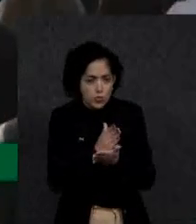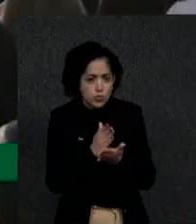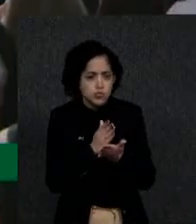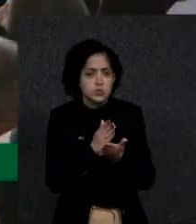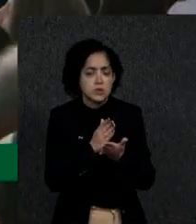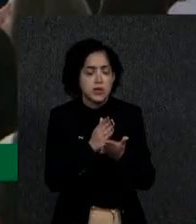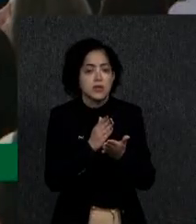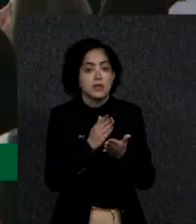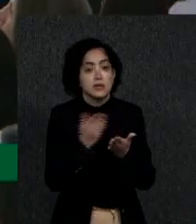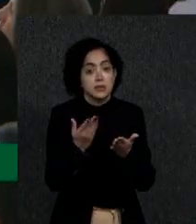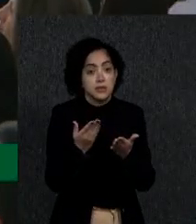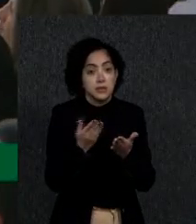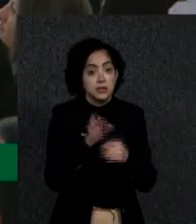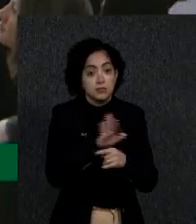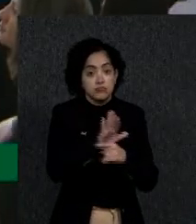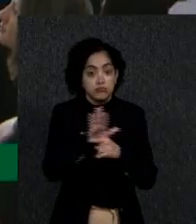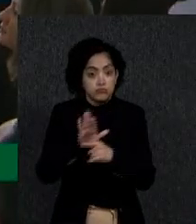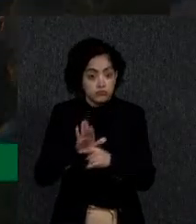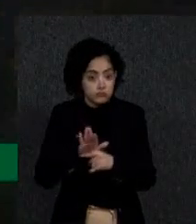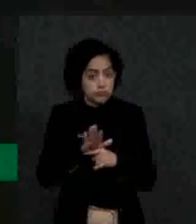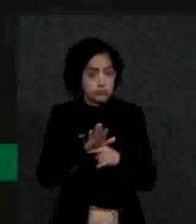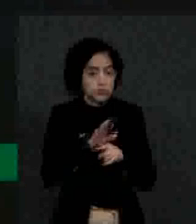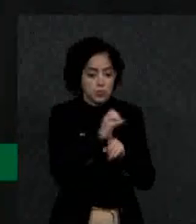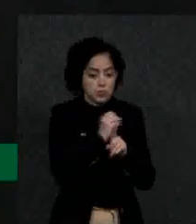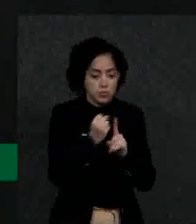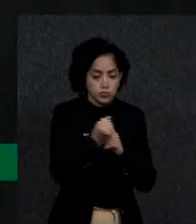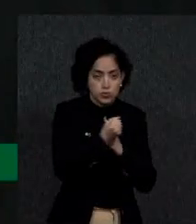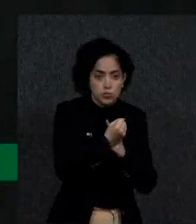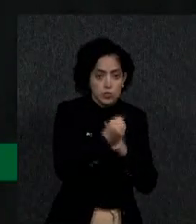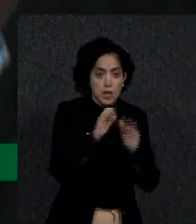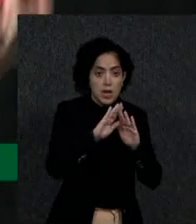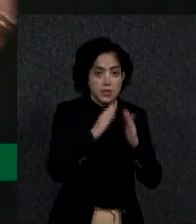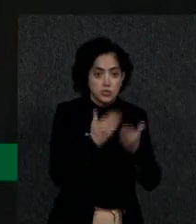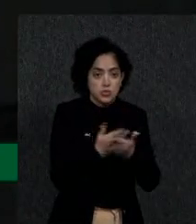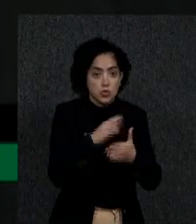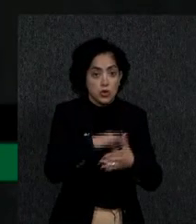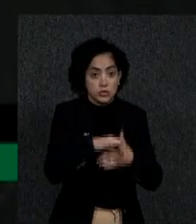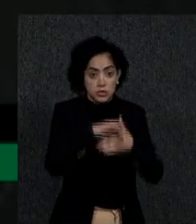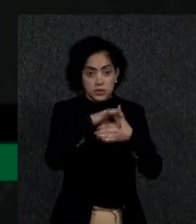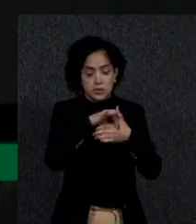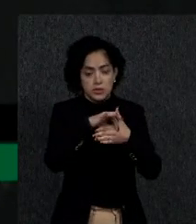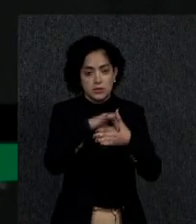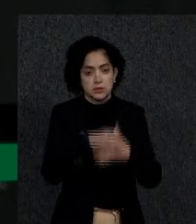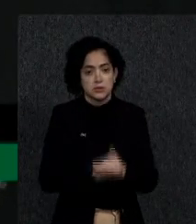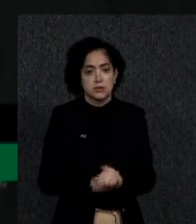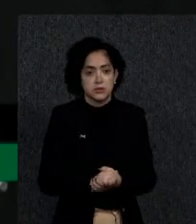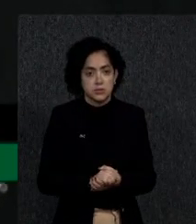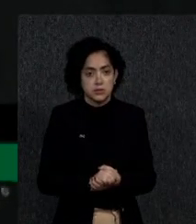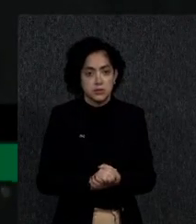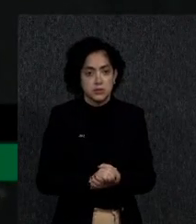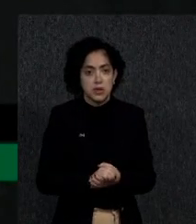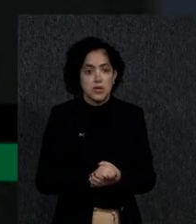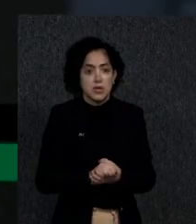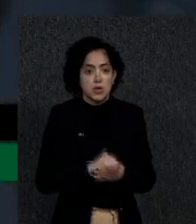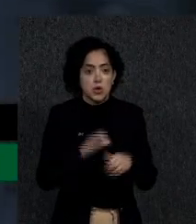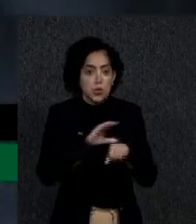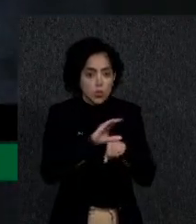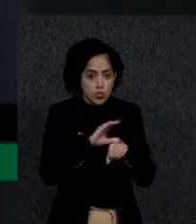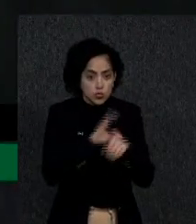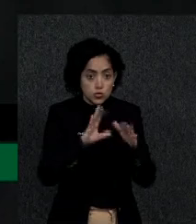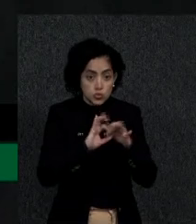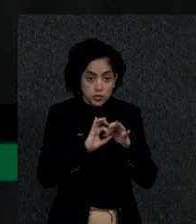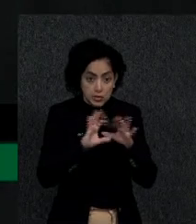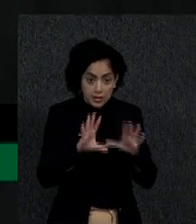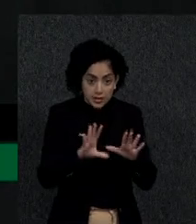seus deveres. Estamos com a escola também em Araranguá, em Içara e vários outros municípios solicitando. Temos o